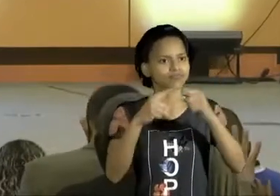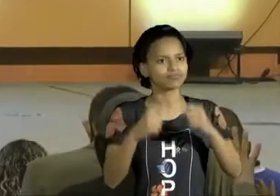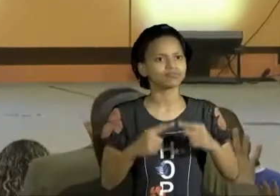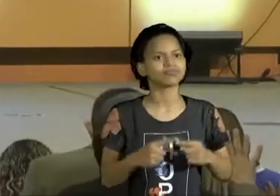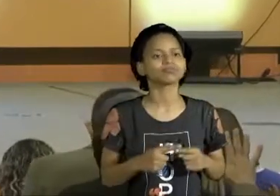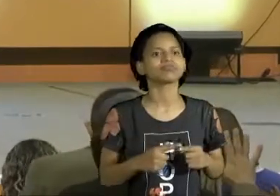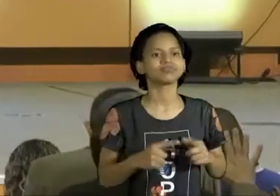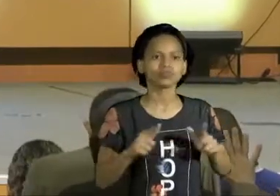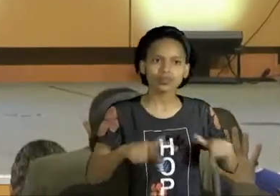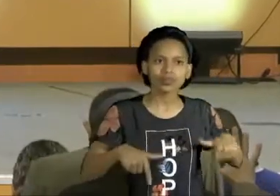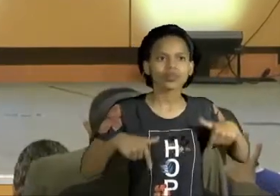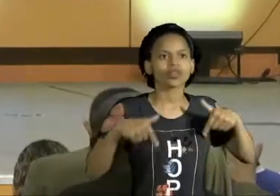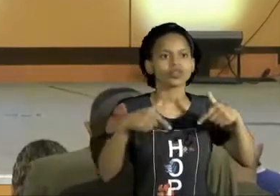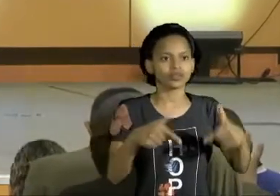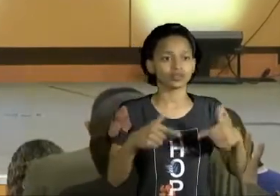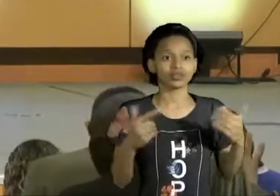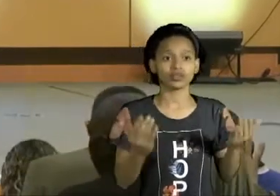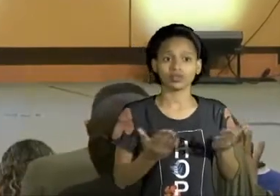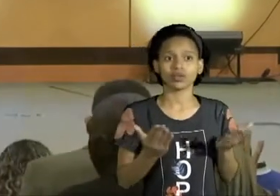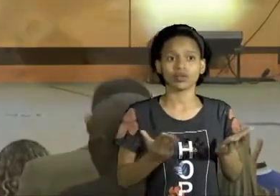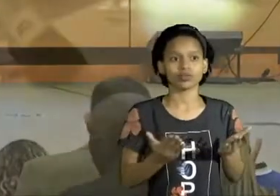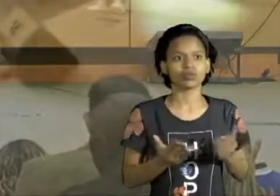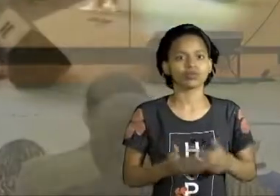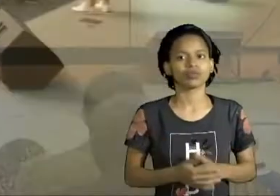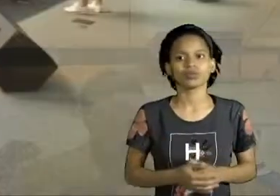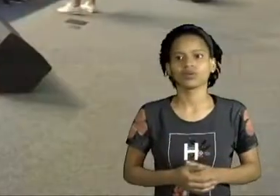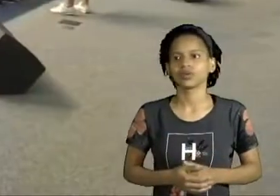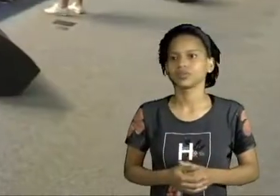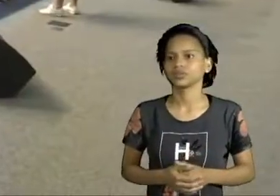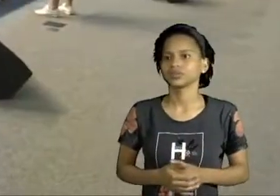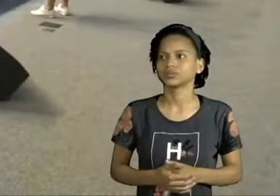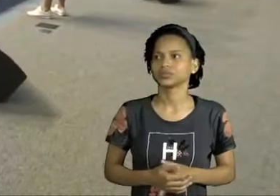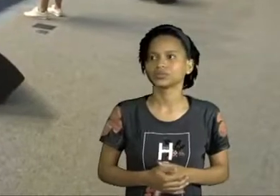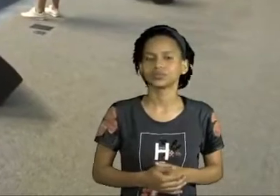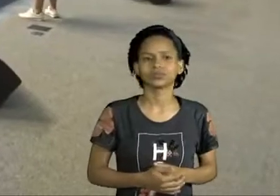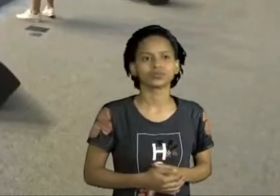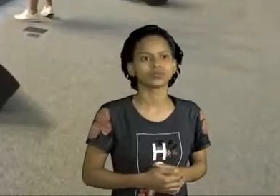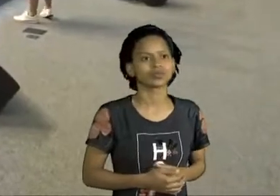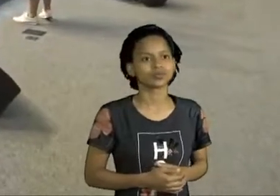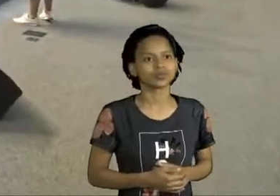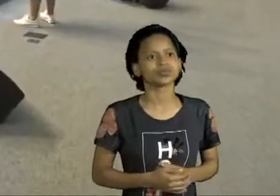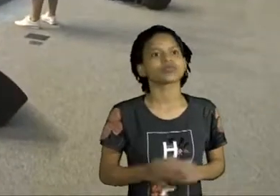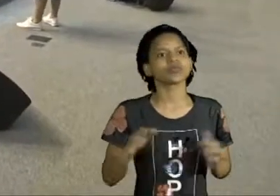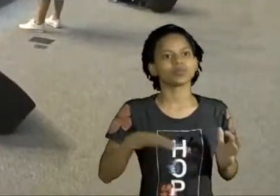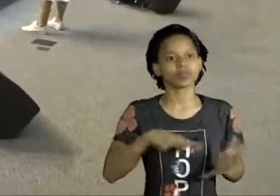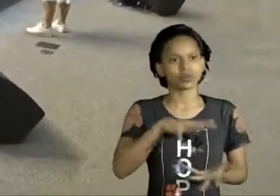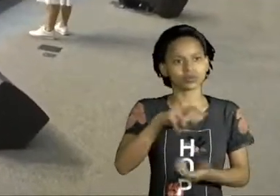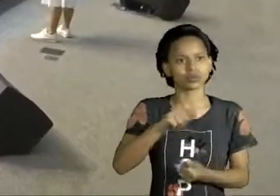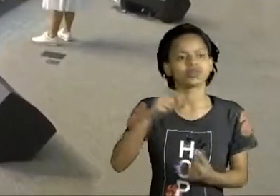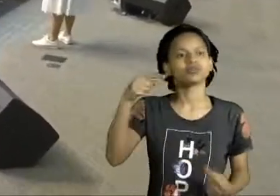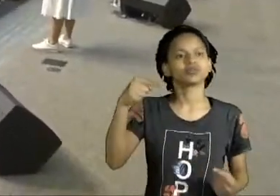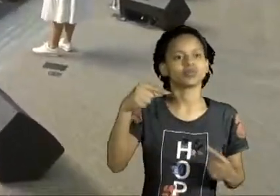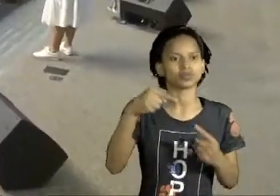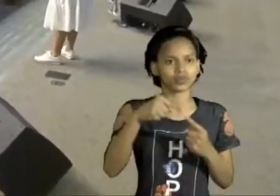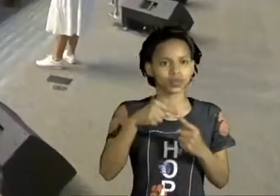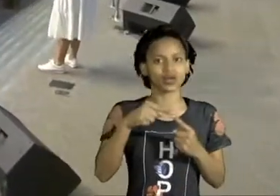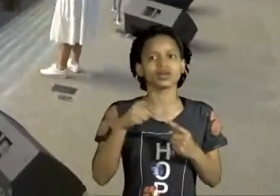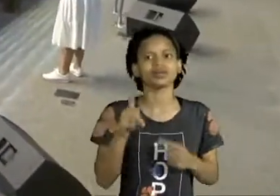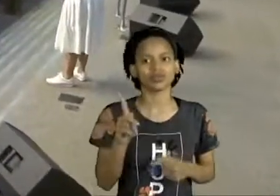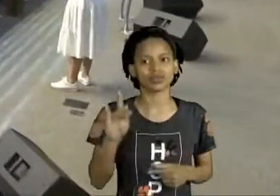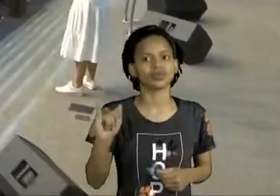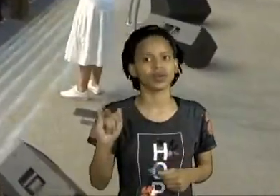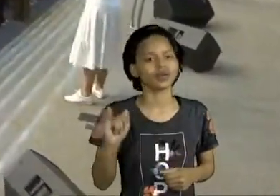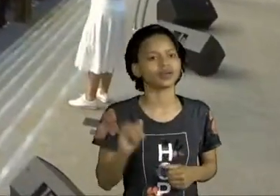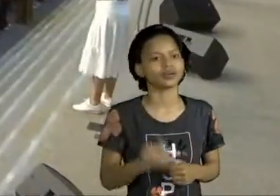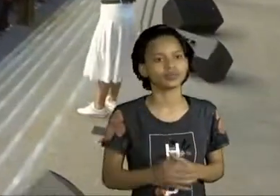tu disseste: tudo que dois de vós ligardes na terra será ligado no céu. Deus, as pessoas que pela internet